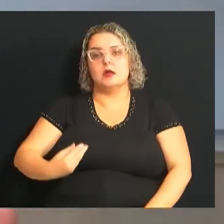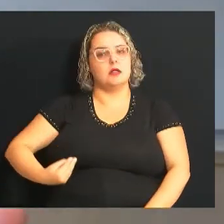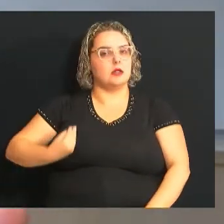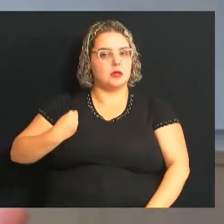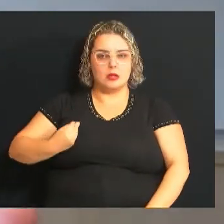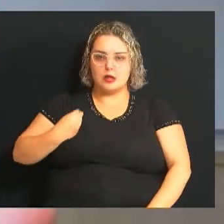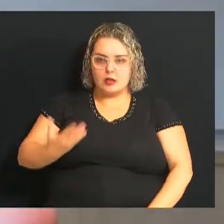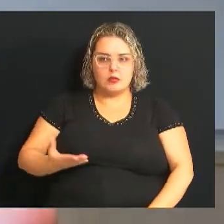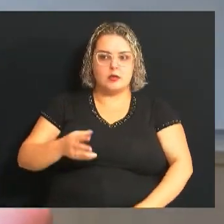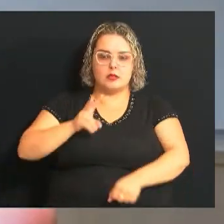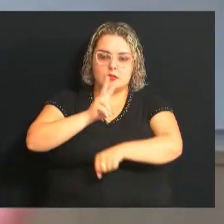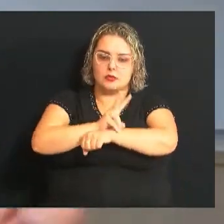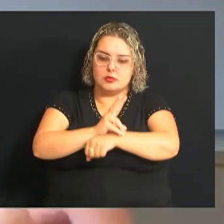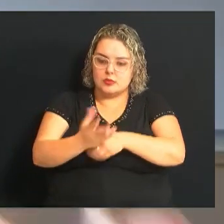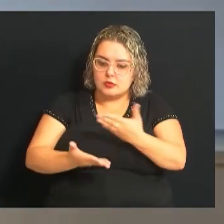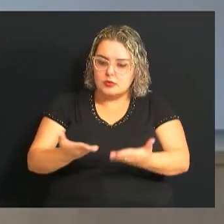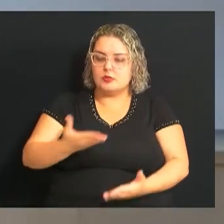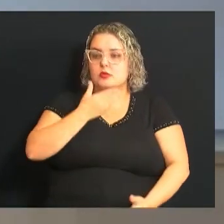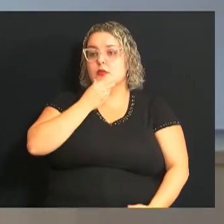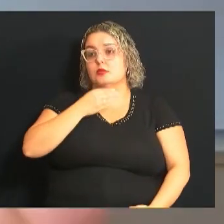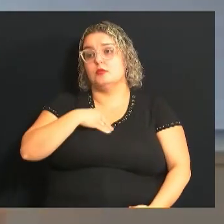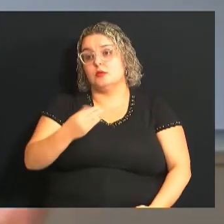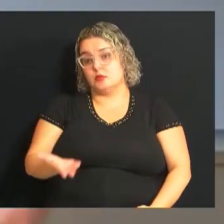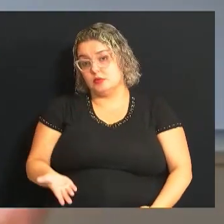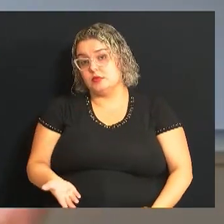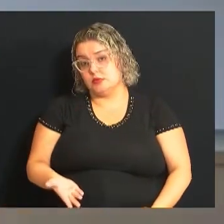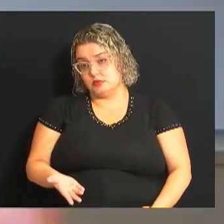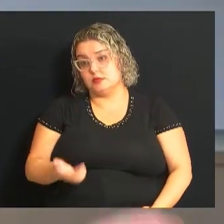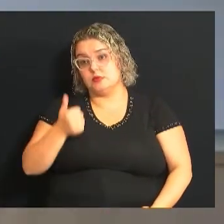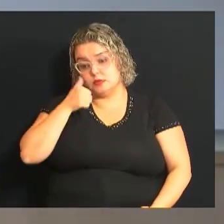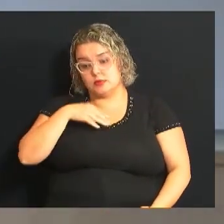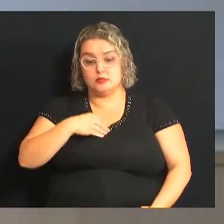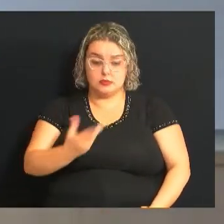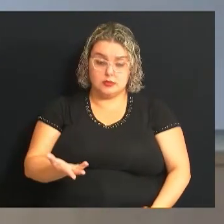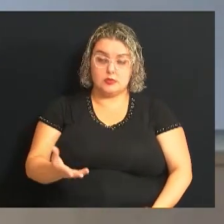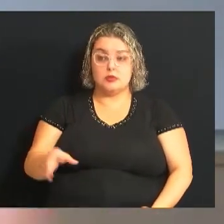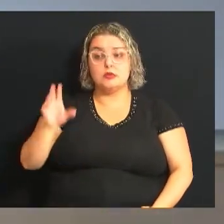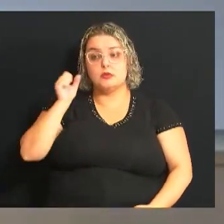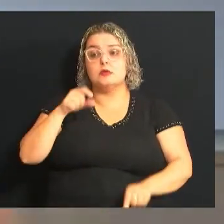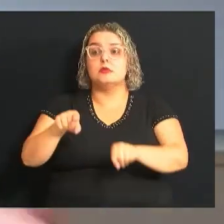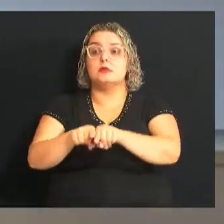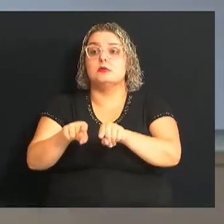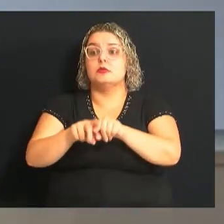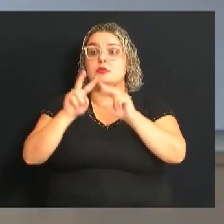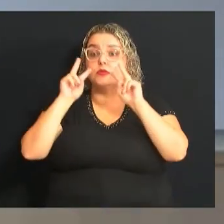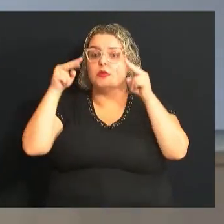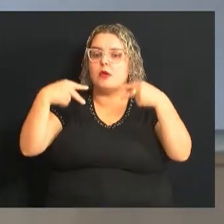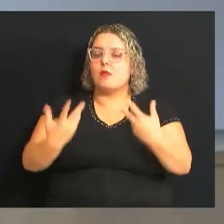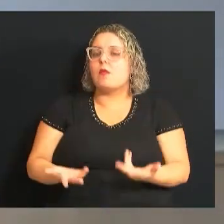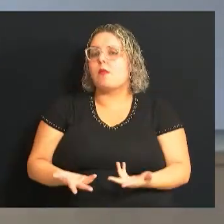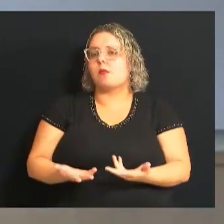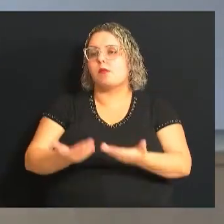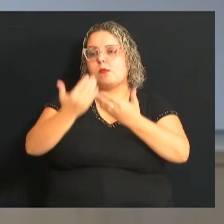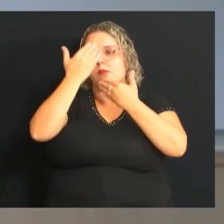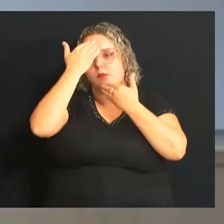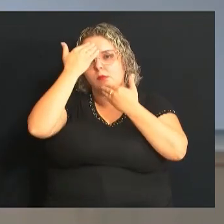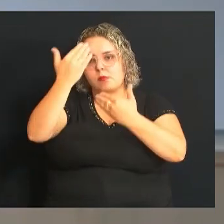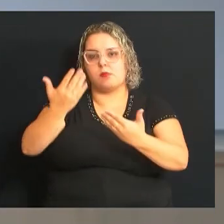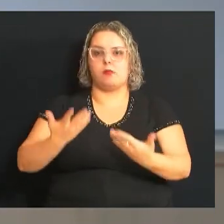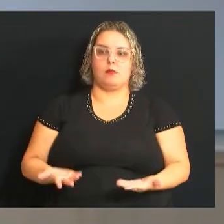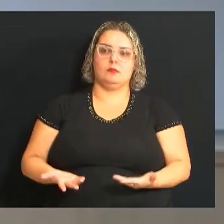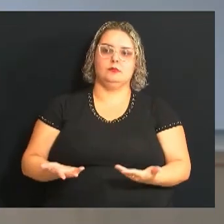enfim, dos cuidados com os filhos, né? E escuto também, na parte dela, um pedido de reconhecimento. Ela fala em gratidão mais de uma vez no